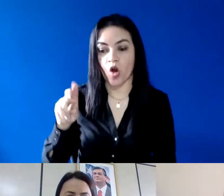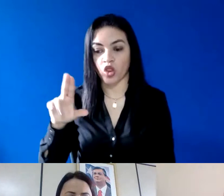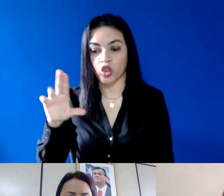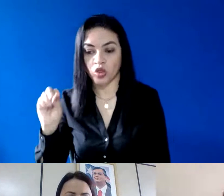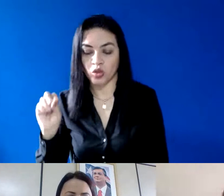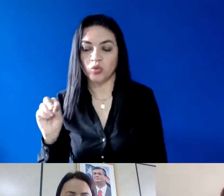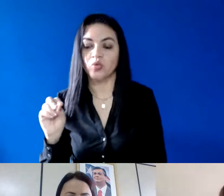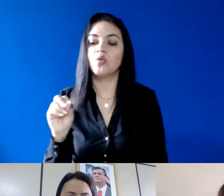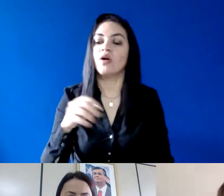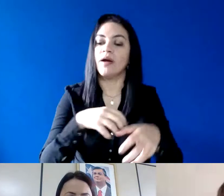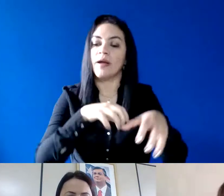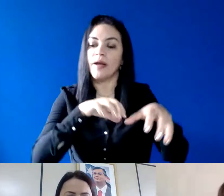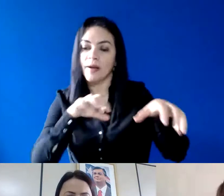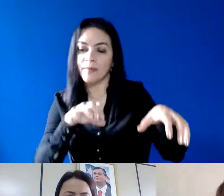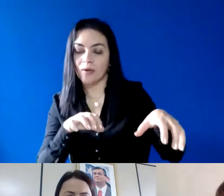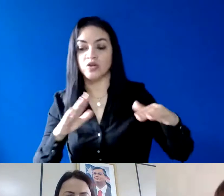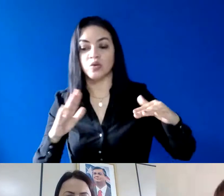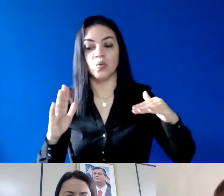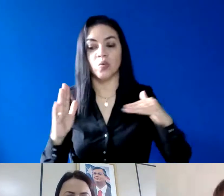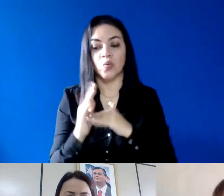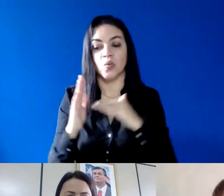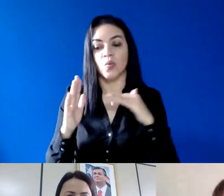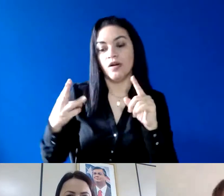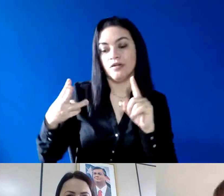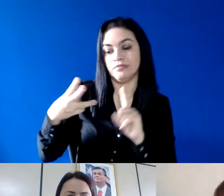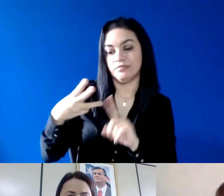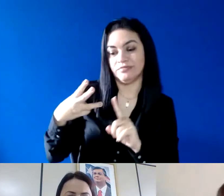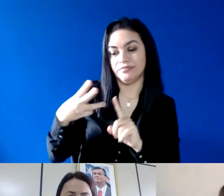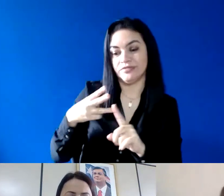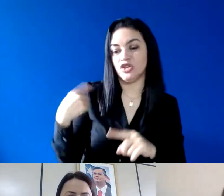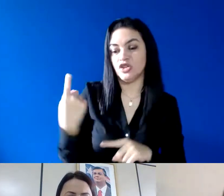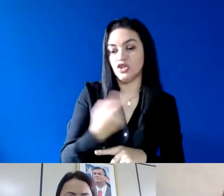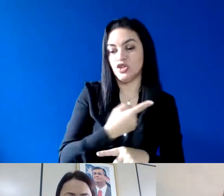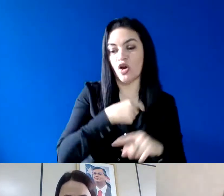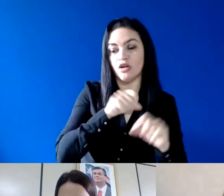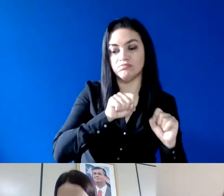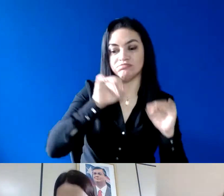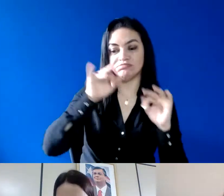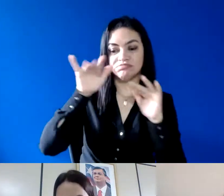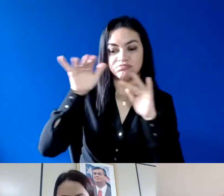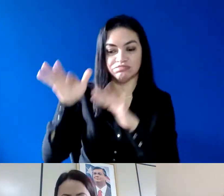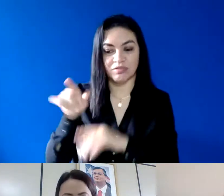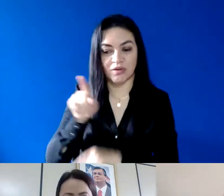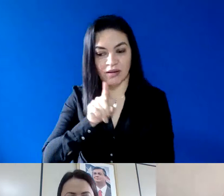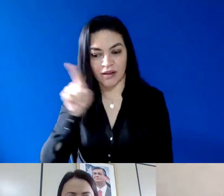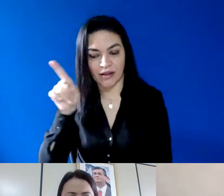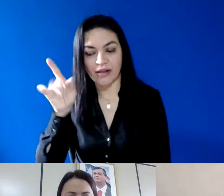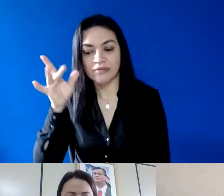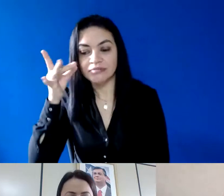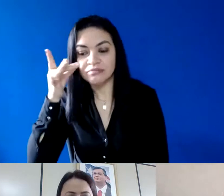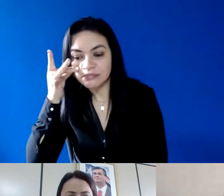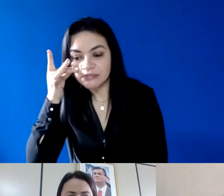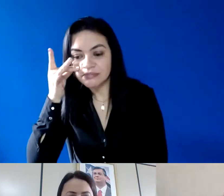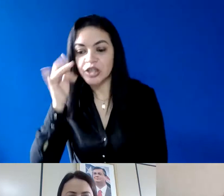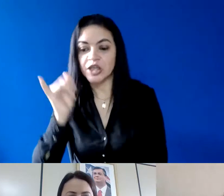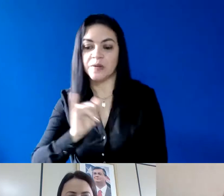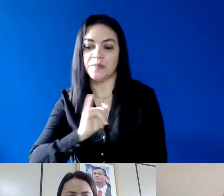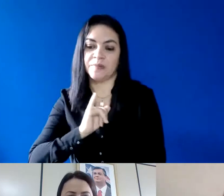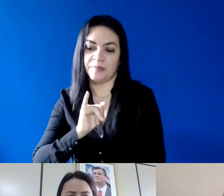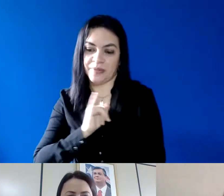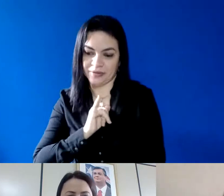será presencial em Imperatriz. E nós estaremos lá para acolher vocês, então lá será presencial e os outros